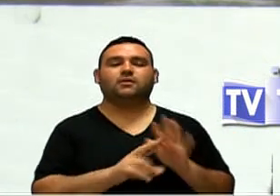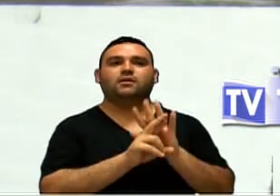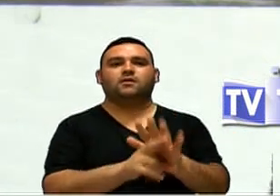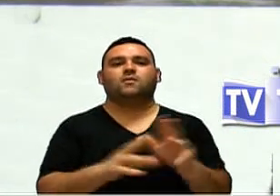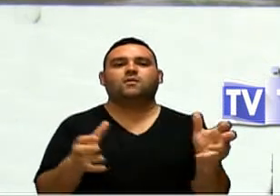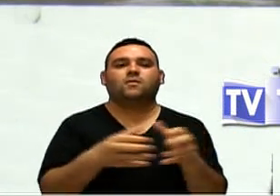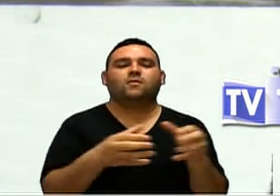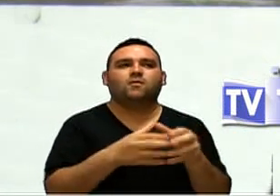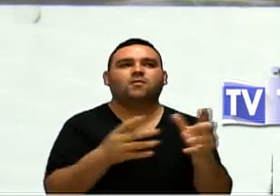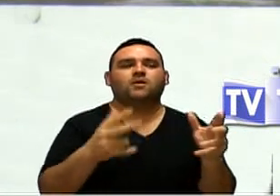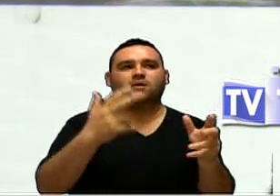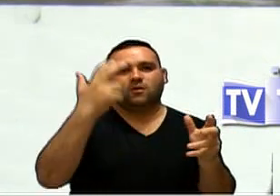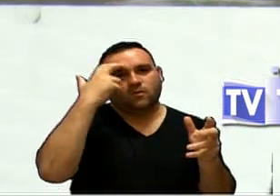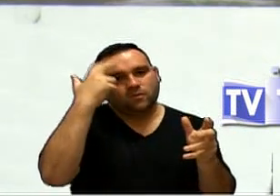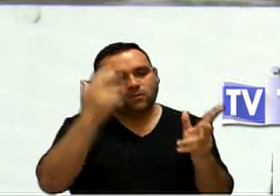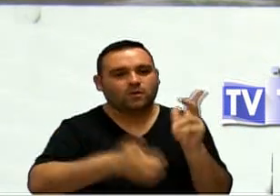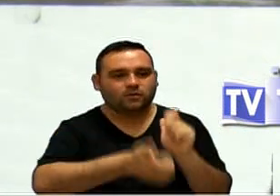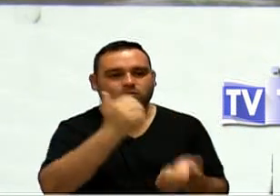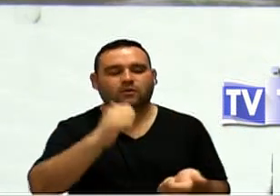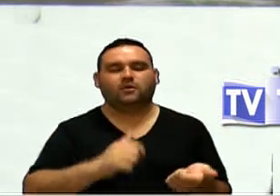Comissão de Cultura e Esporte,